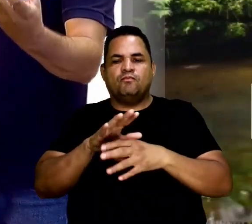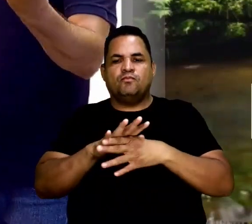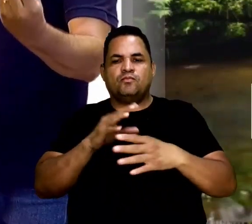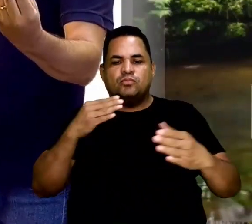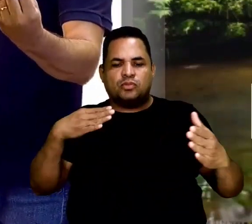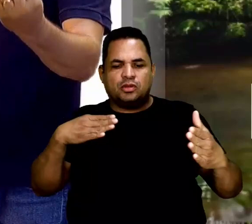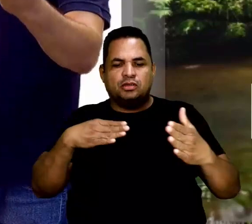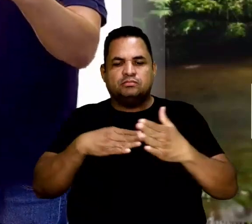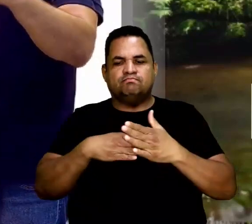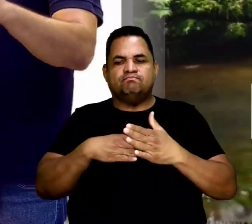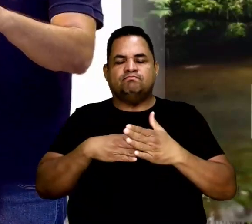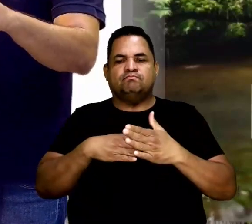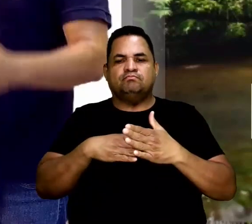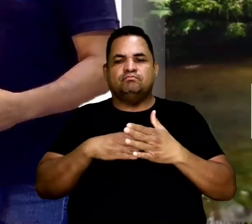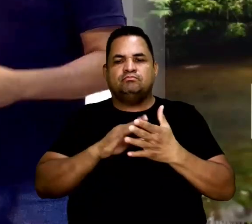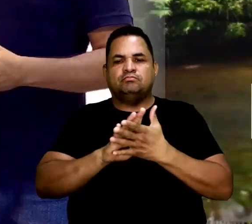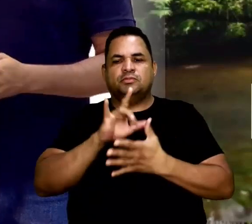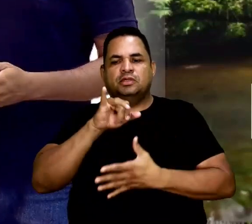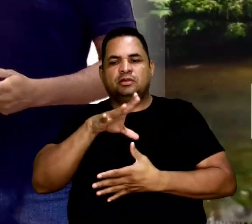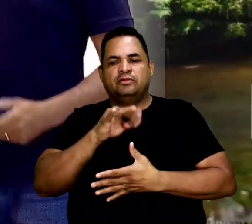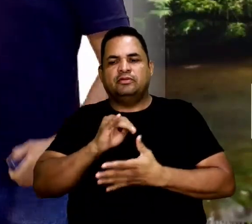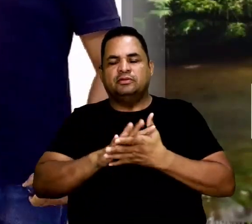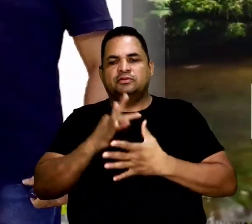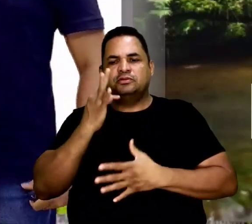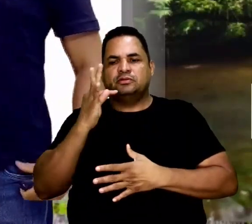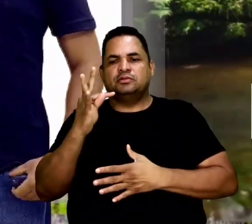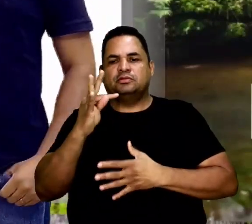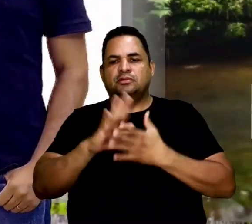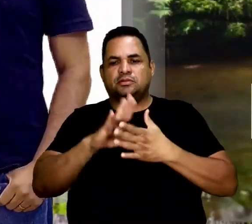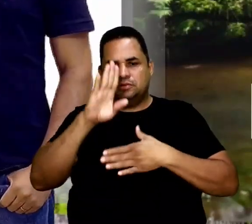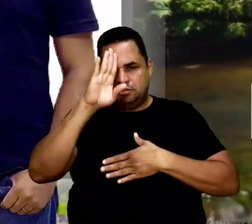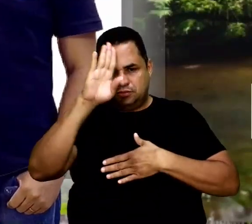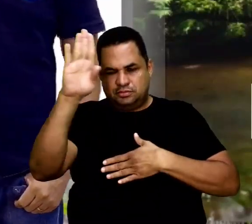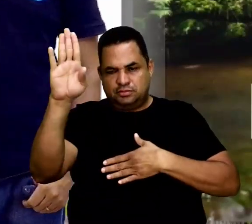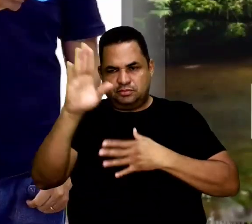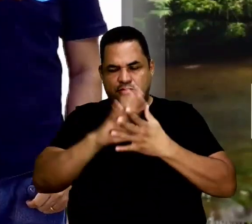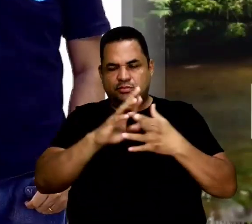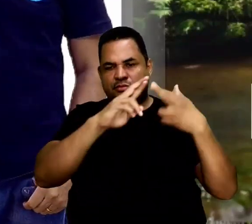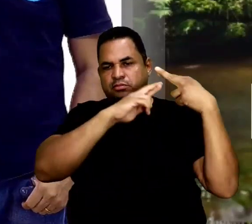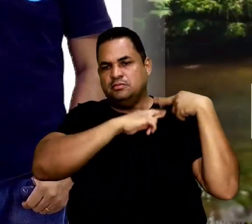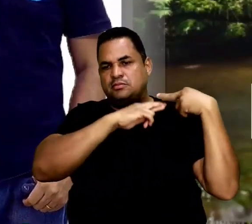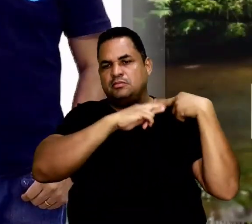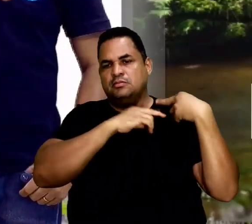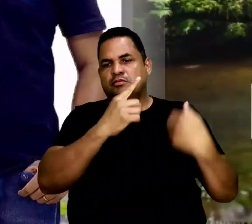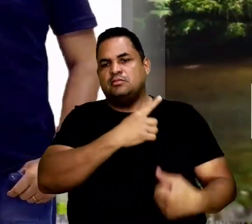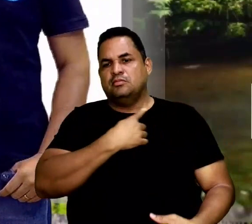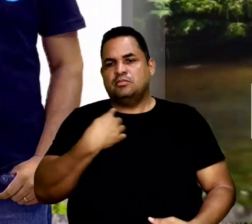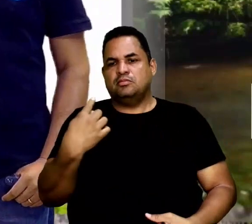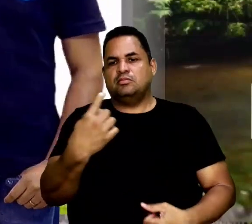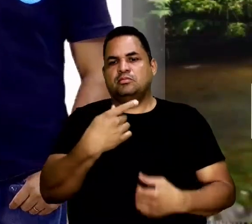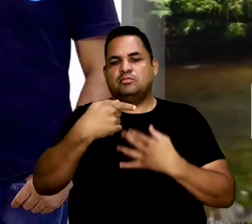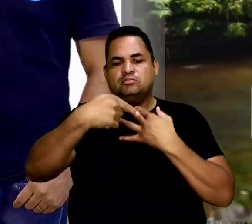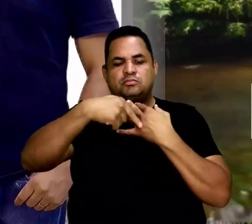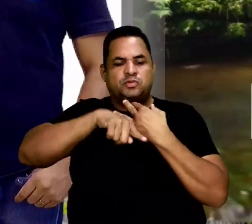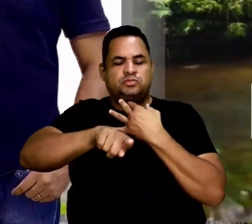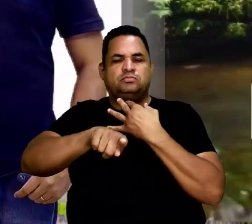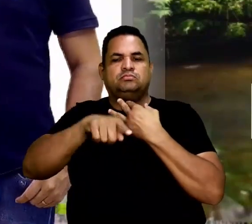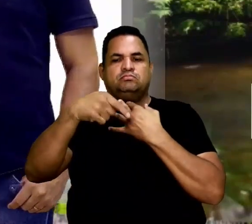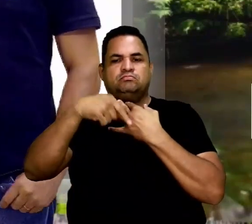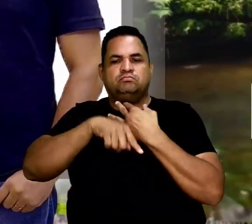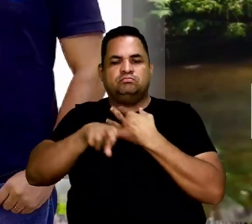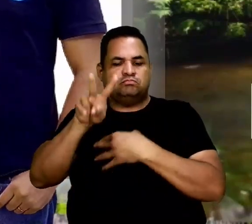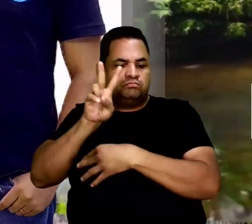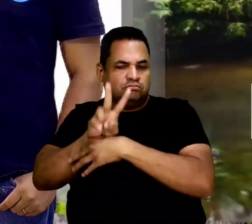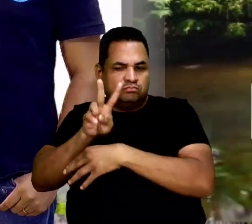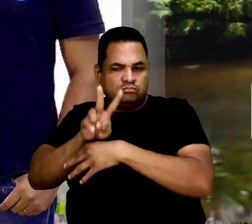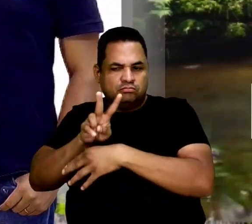atinge justamente o linfócito T, que é um dos principais responsáveis pela vigilância da nossa saúde no que diz